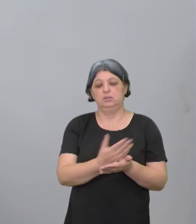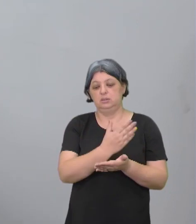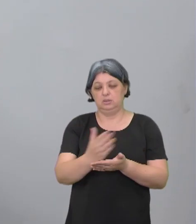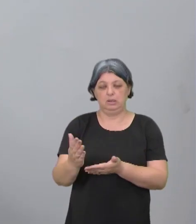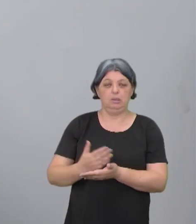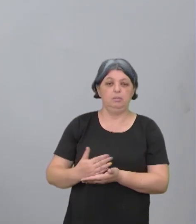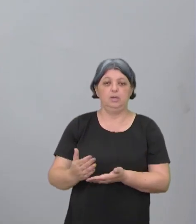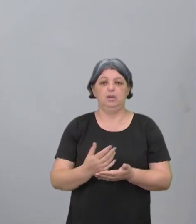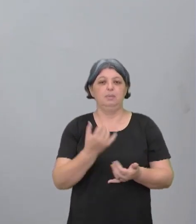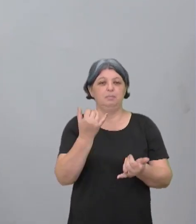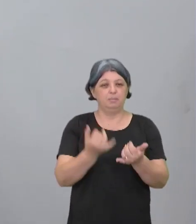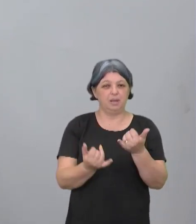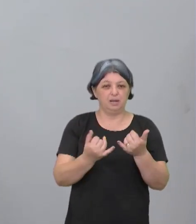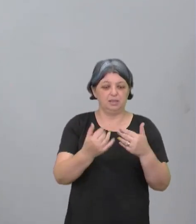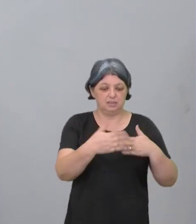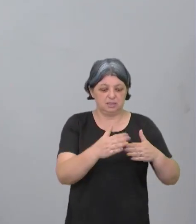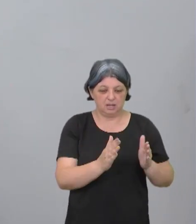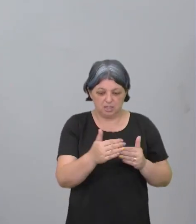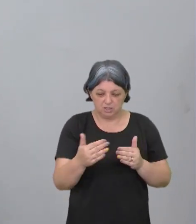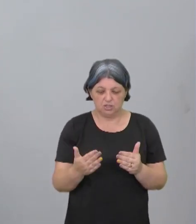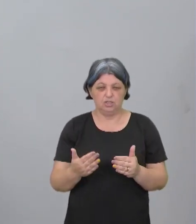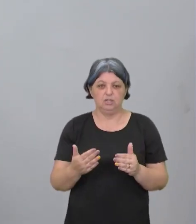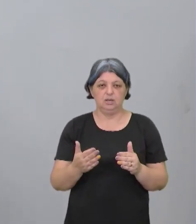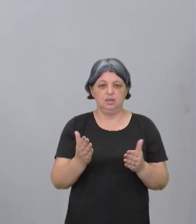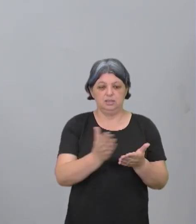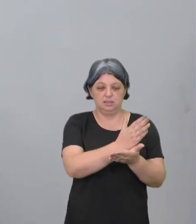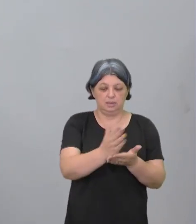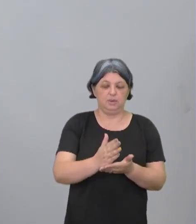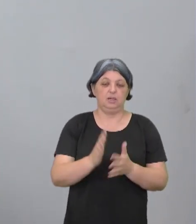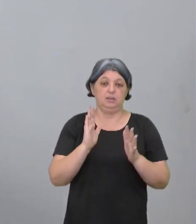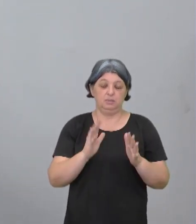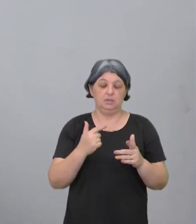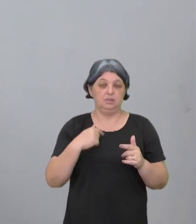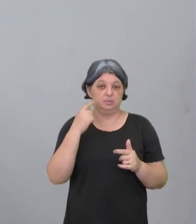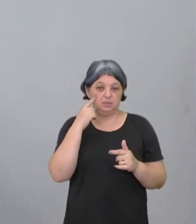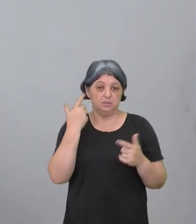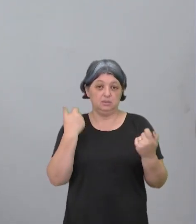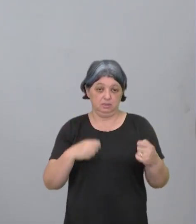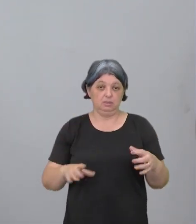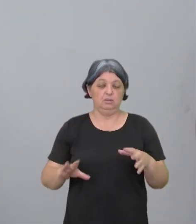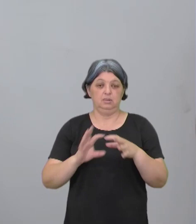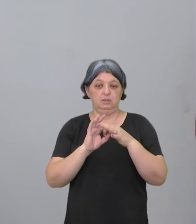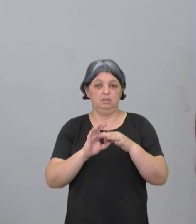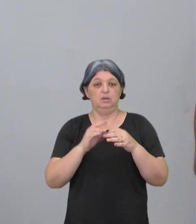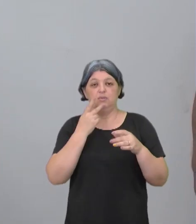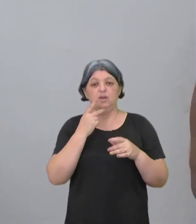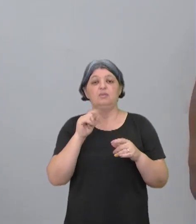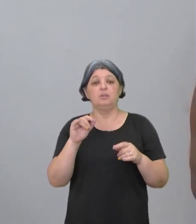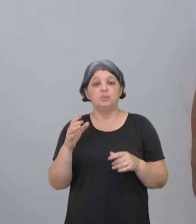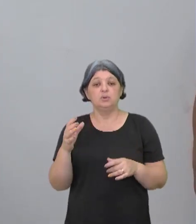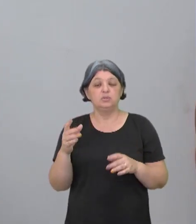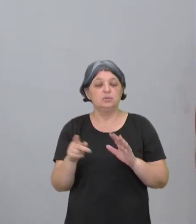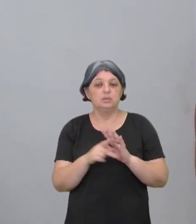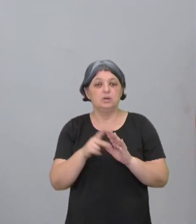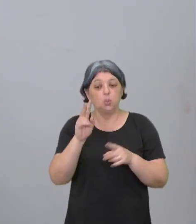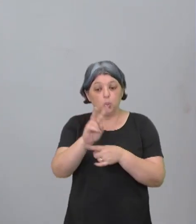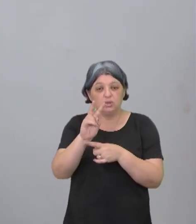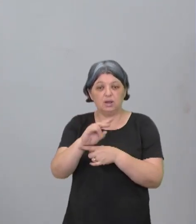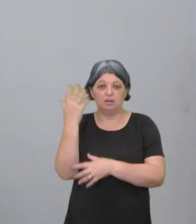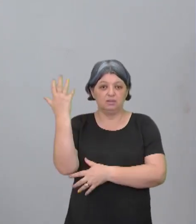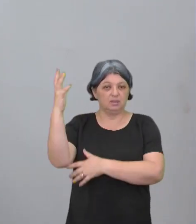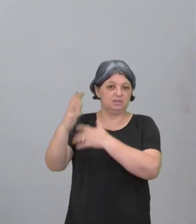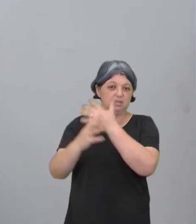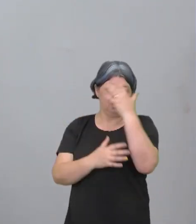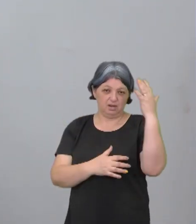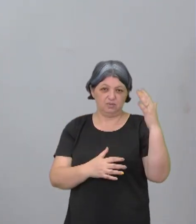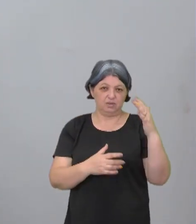em caixinhas, como se elas não estivessem juntas, né? Então, quando a gente fala sobre vamos salvar as árvores, parece que salvar as árvores é